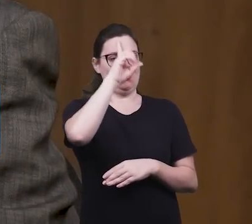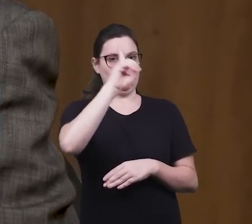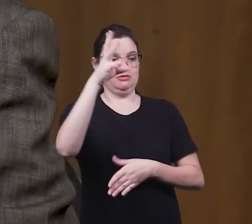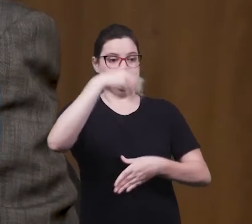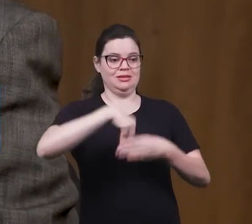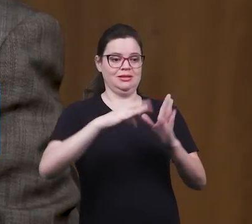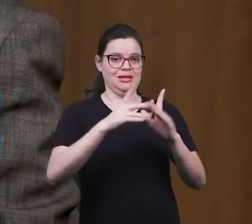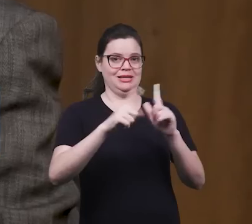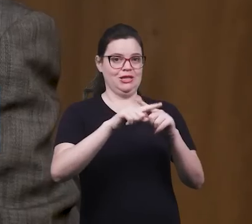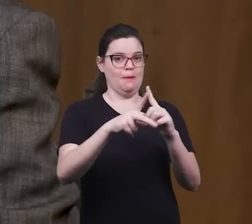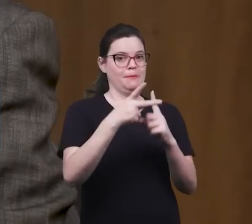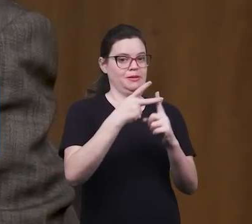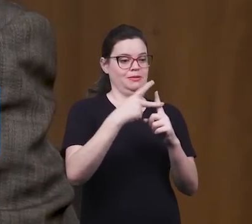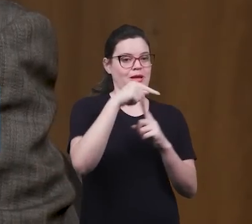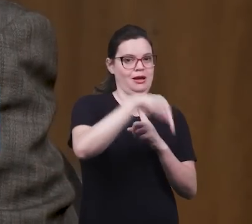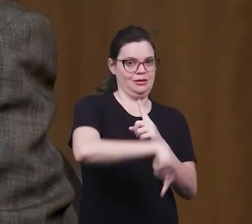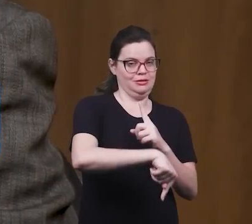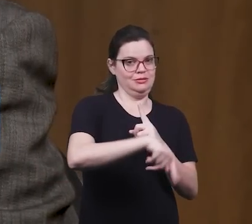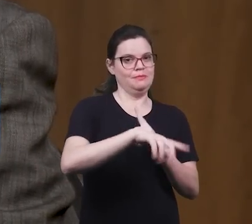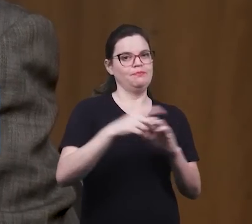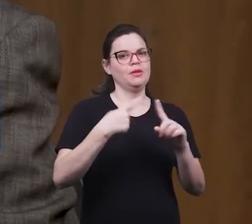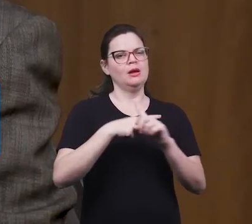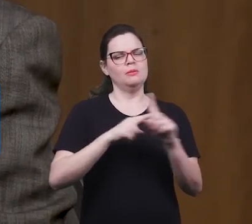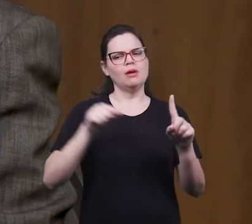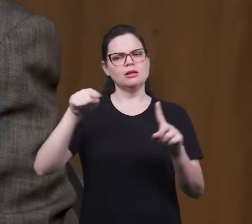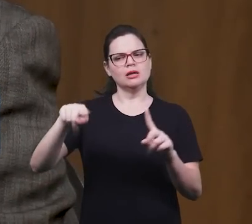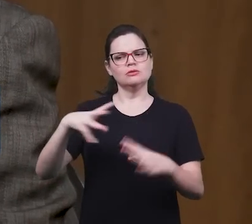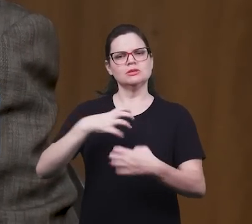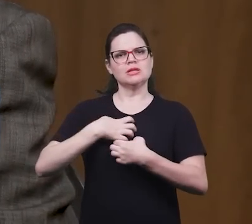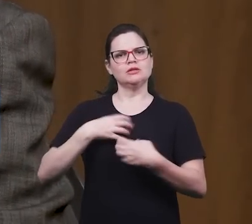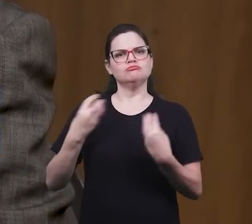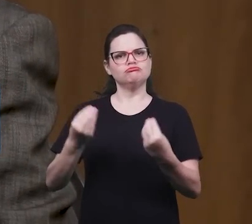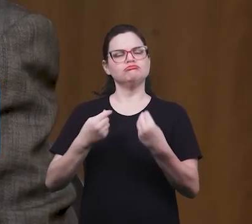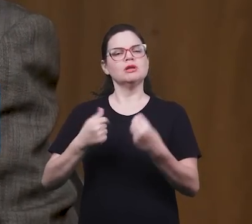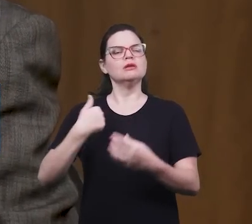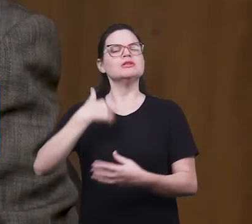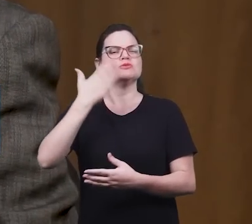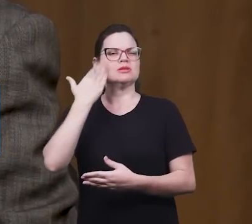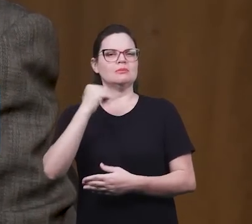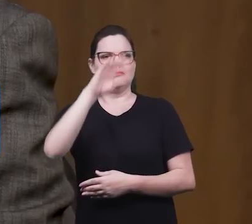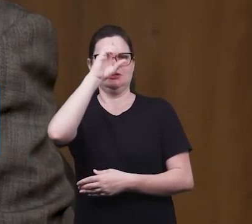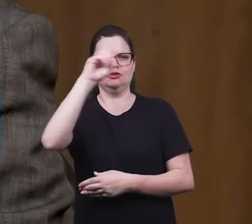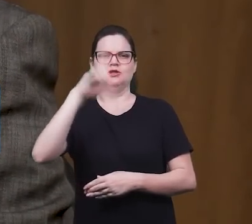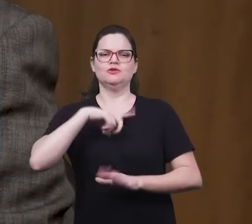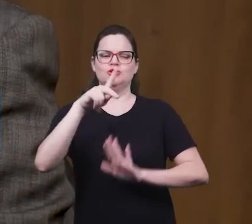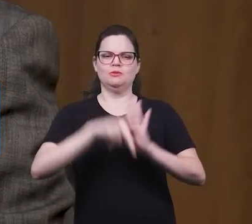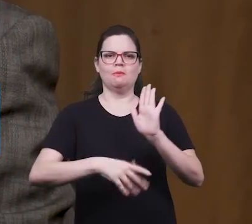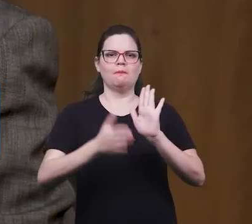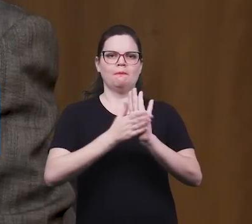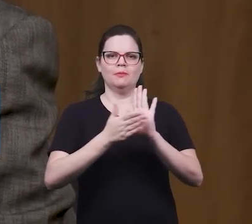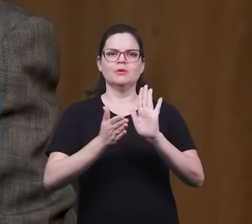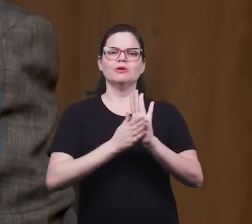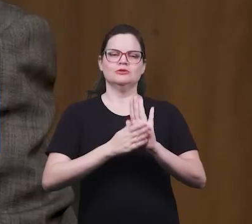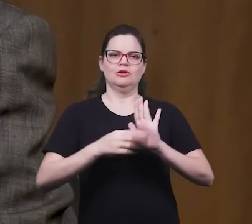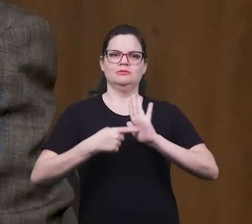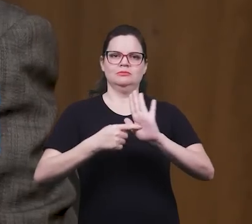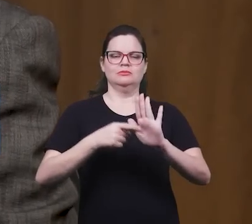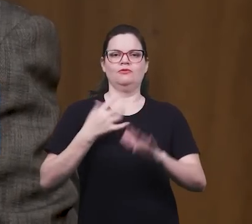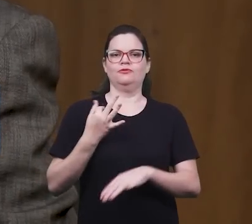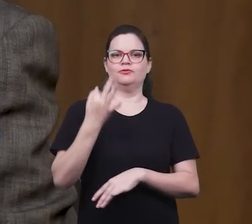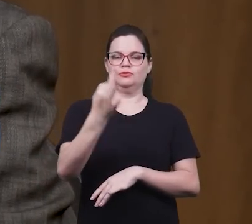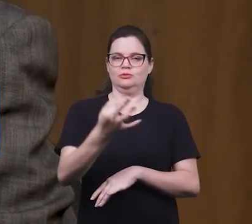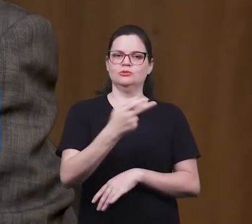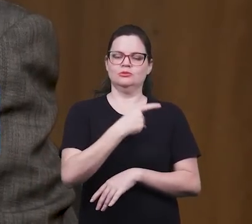Deus, inclusive àquela altura já de ter sentido que o Deus tinha um projeto para a minha vida com relação a ministério no futuro, ser